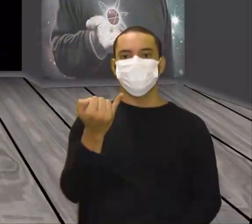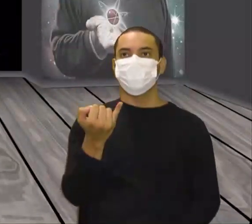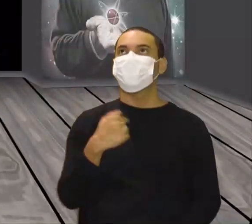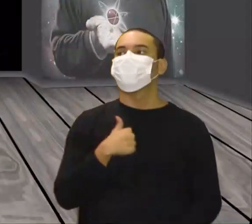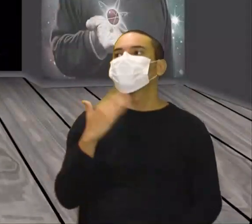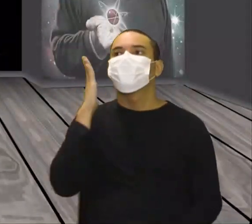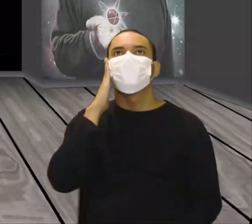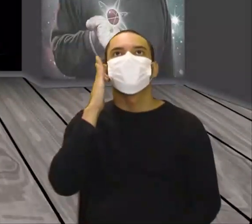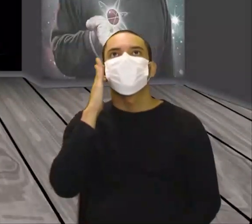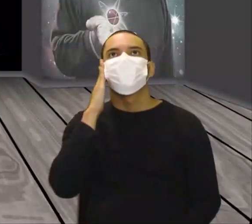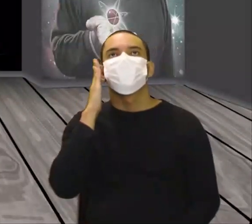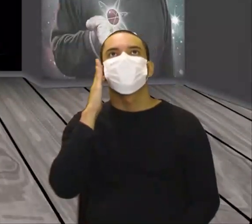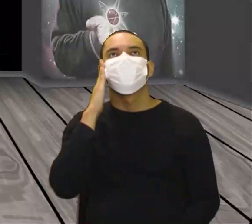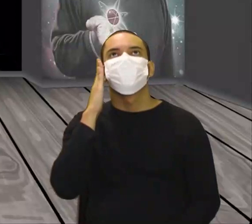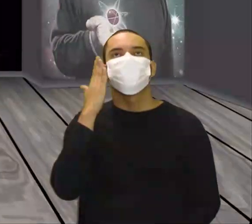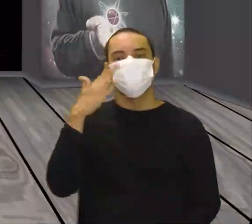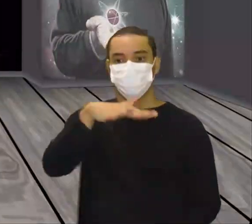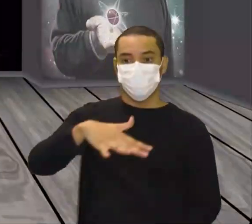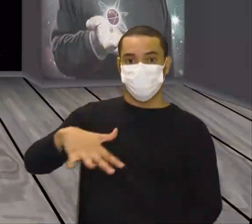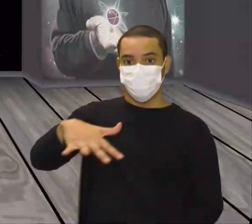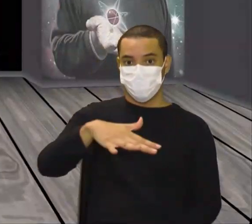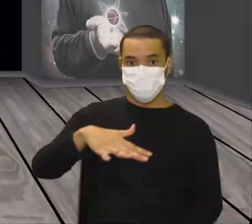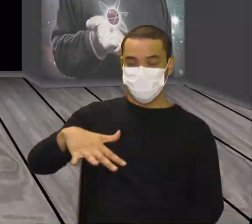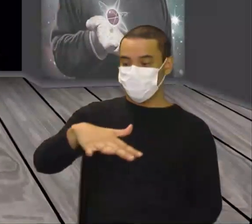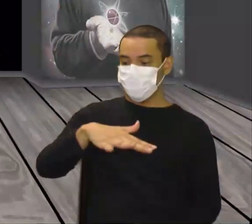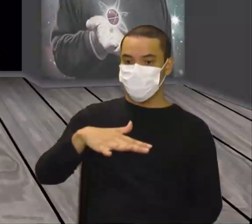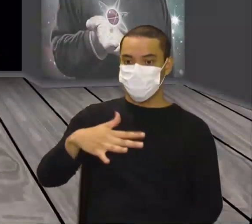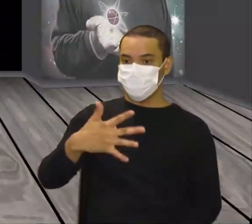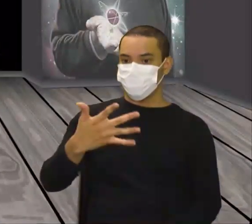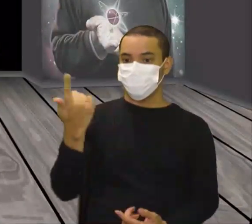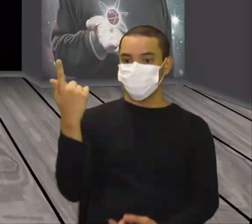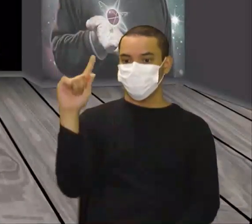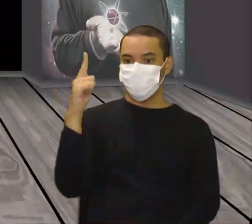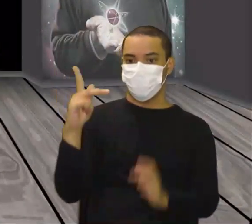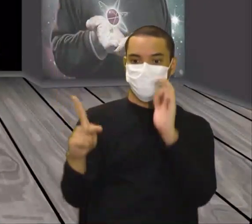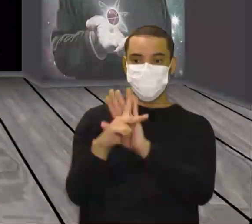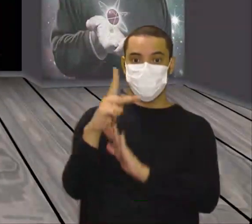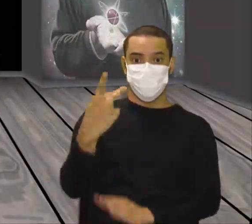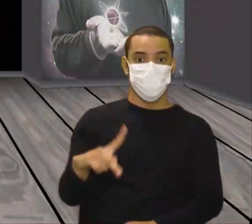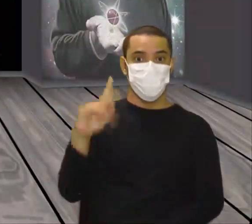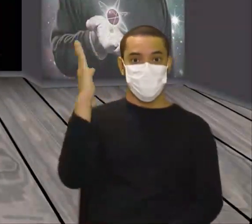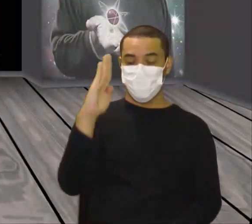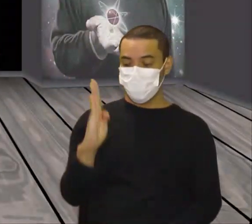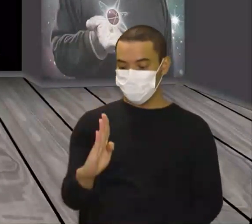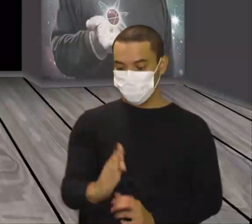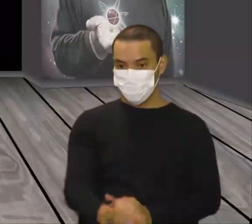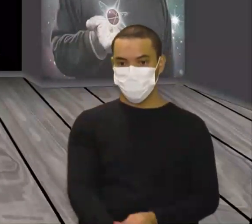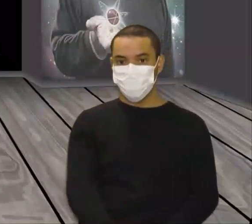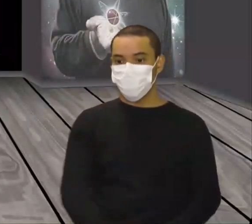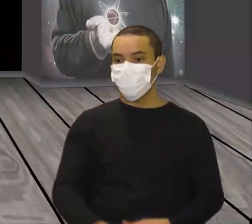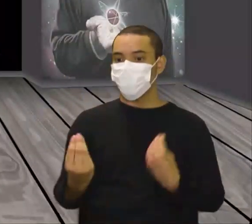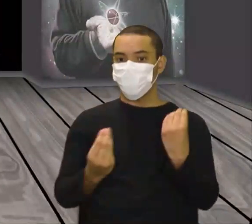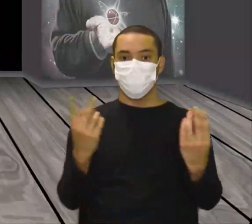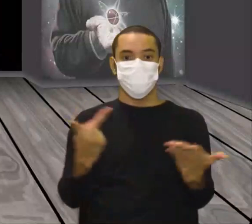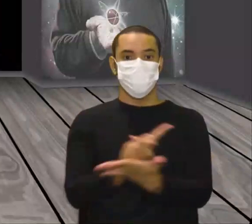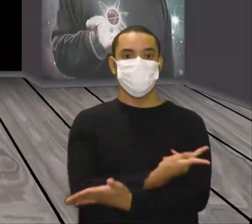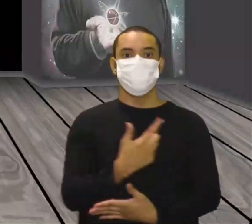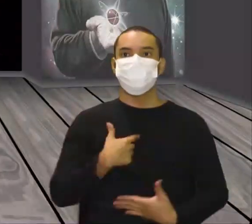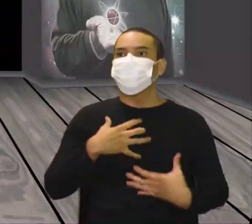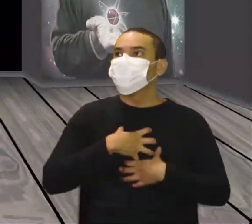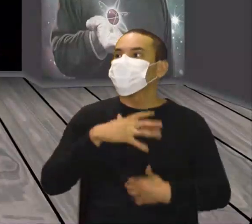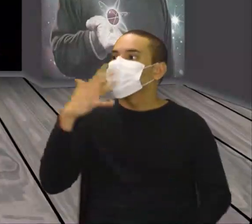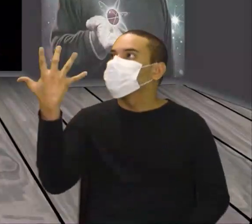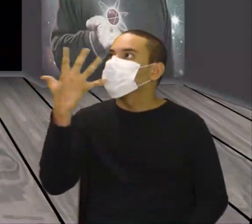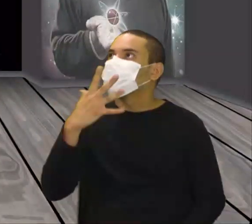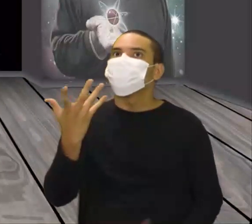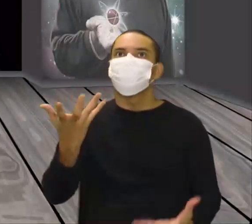saber o espaço geográfico do Brasil, como se divide, qual é o clima. Ah, eu gostaria